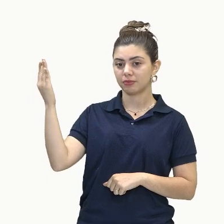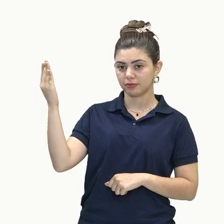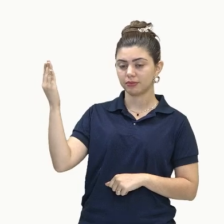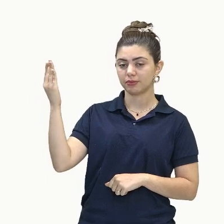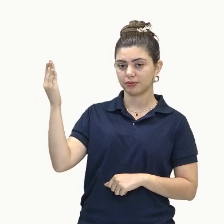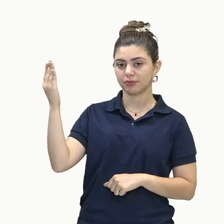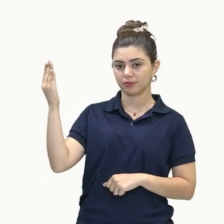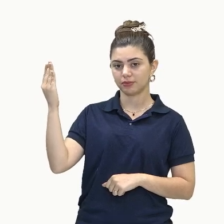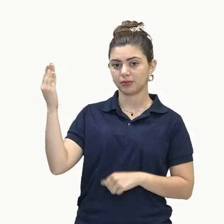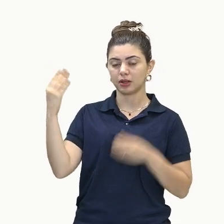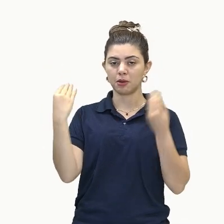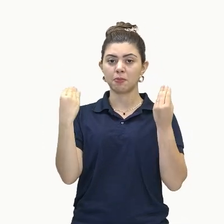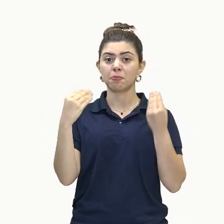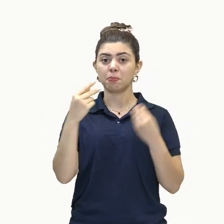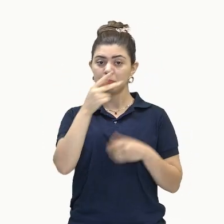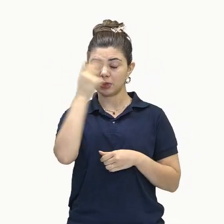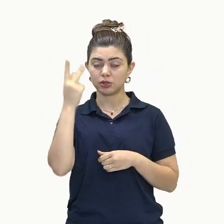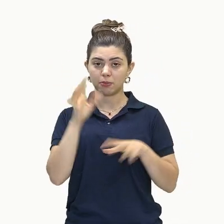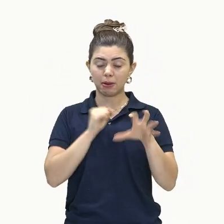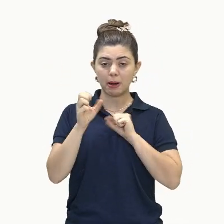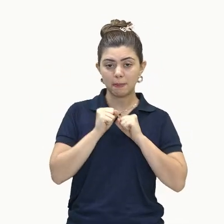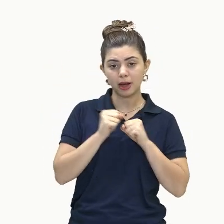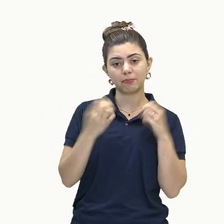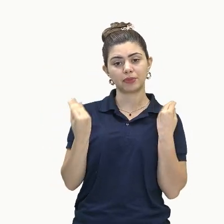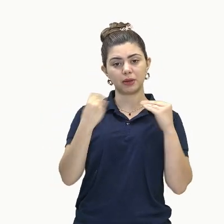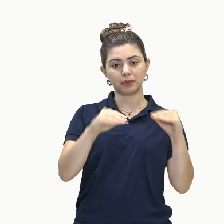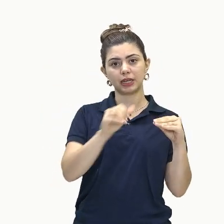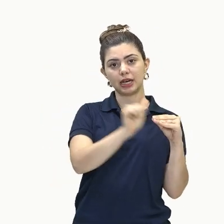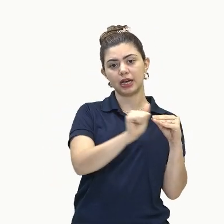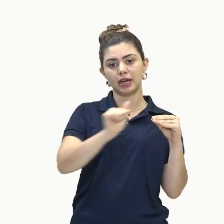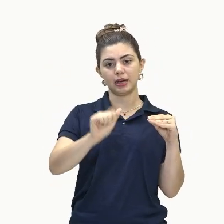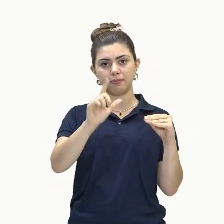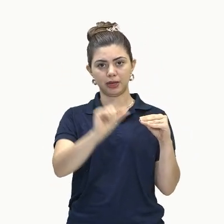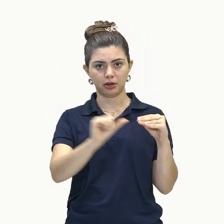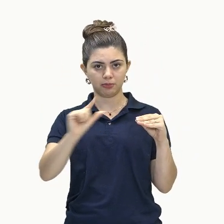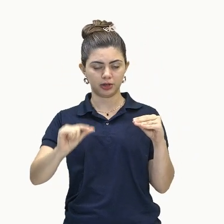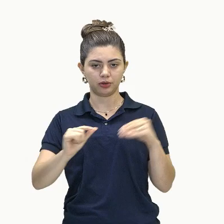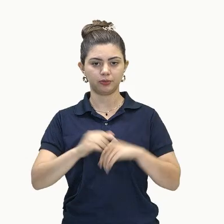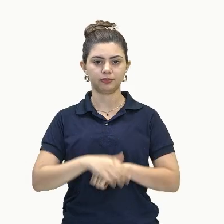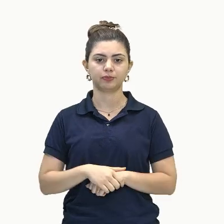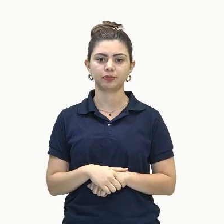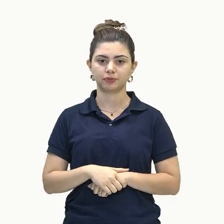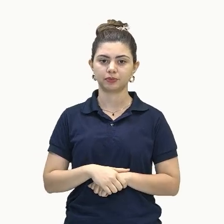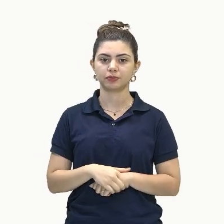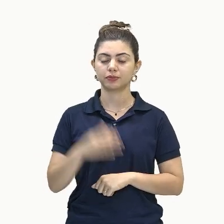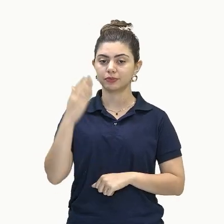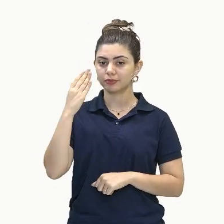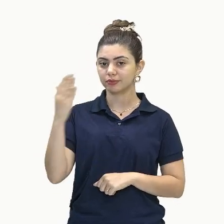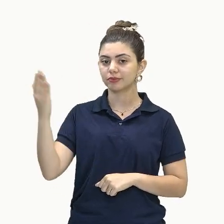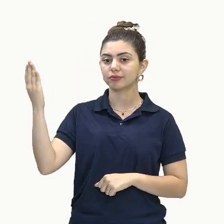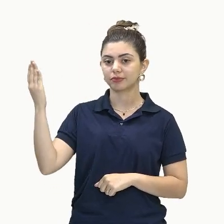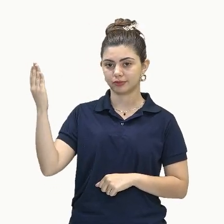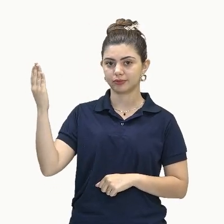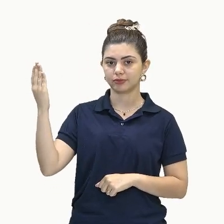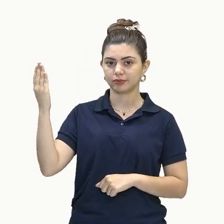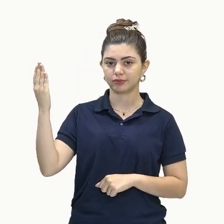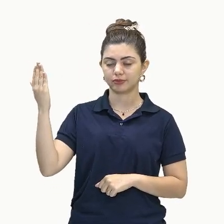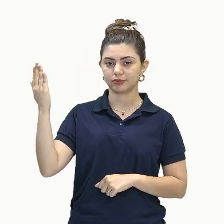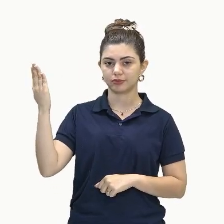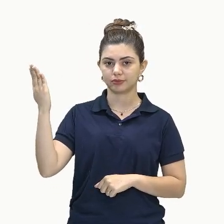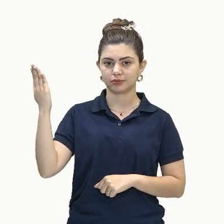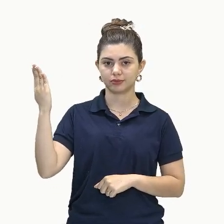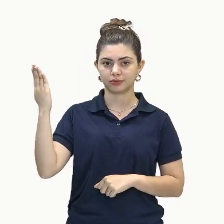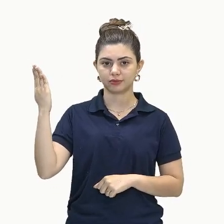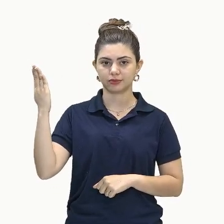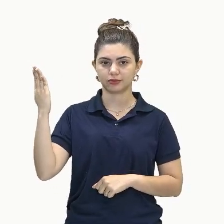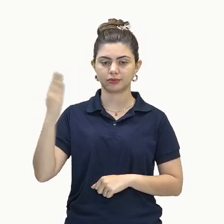afetados, sendo homozigotos recessivos. Isso também se repete na primeira geração com esse indivíduo 1, também